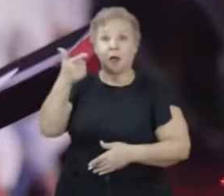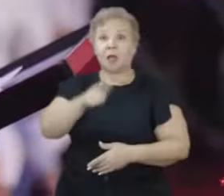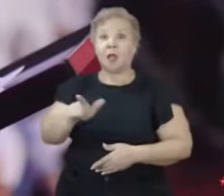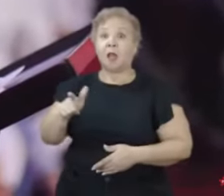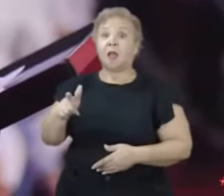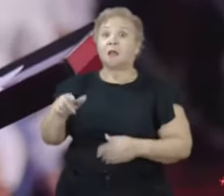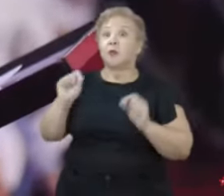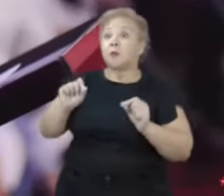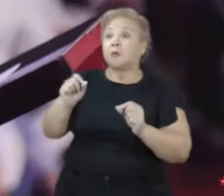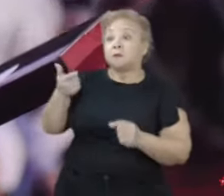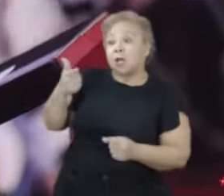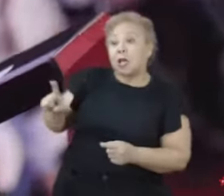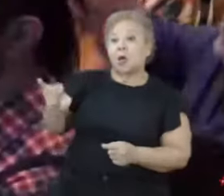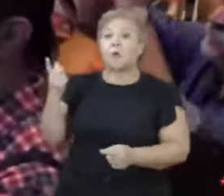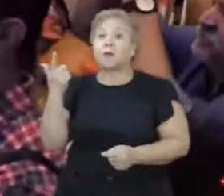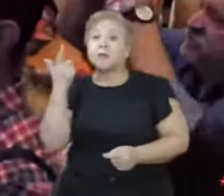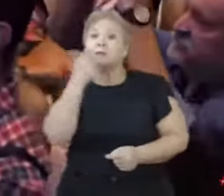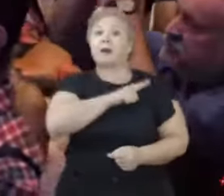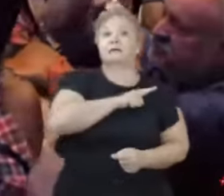Paulo.